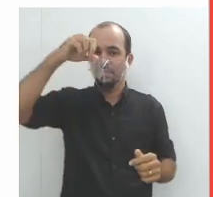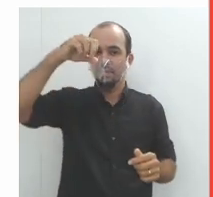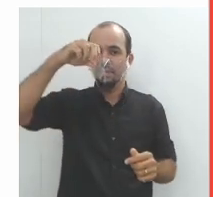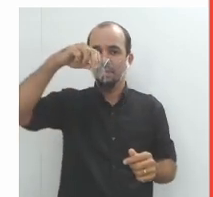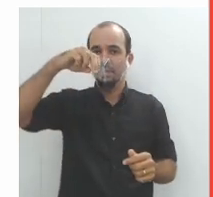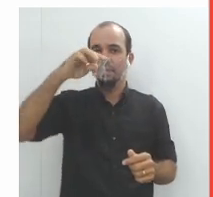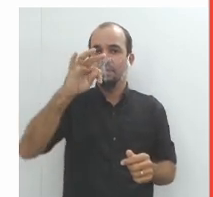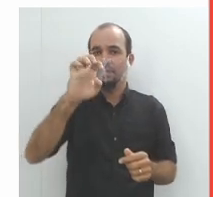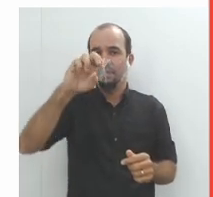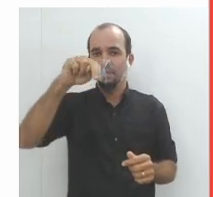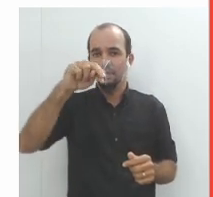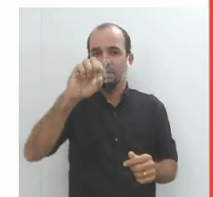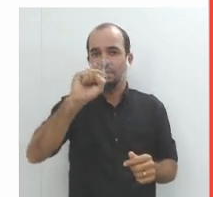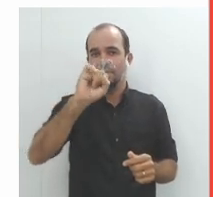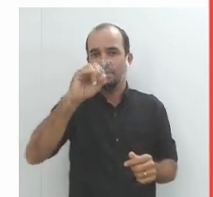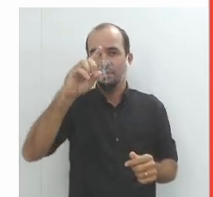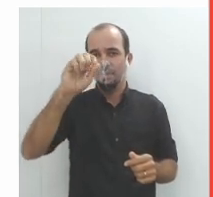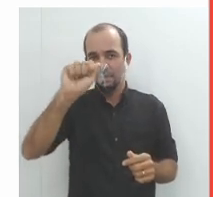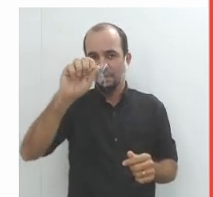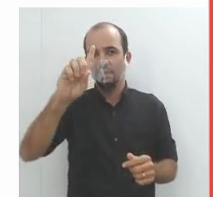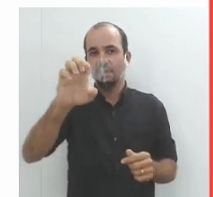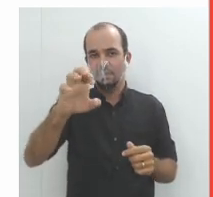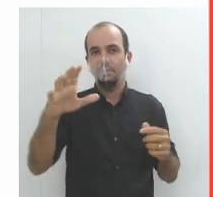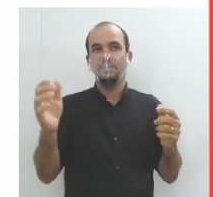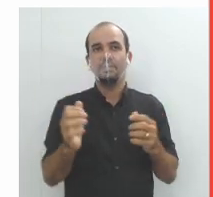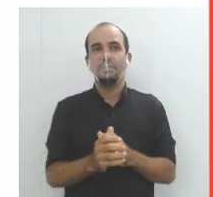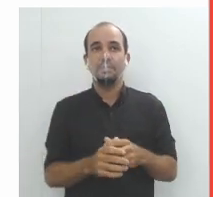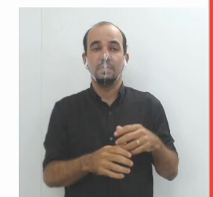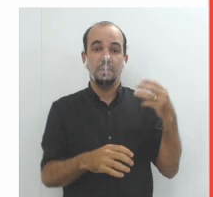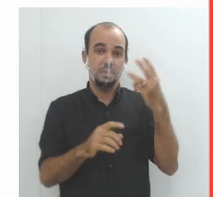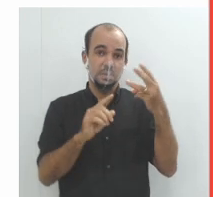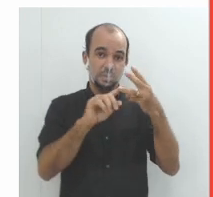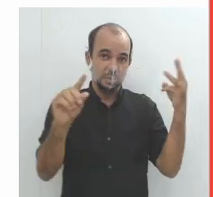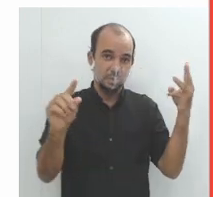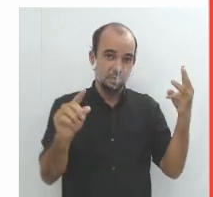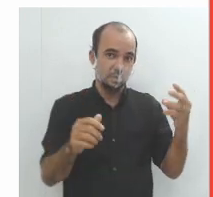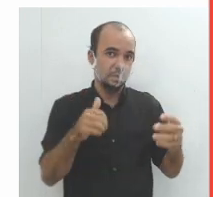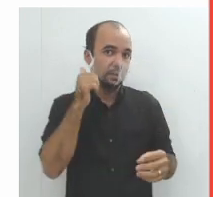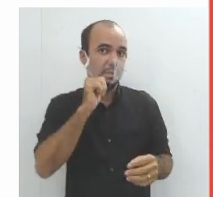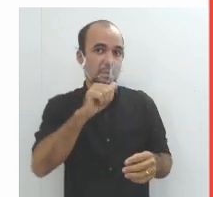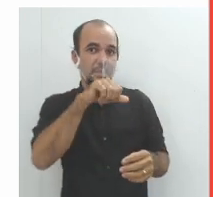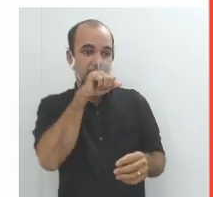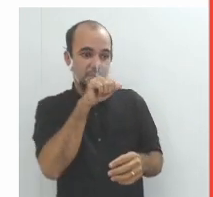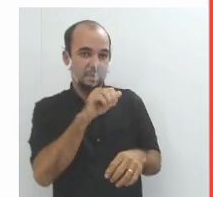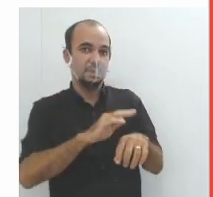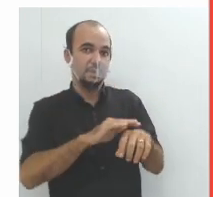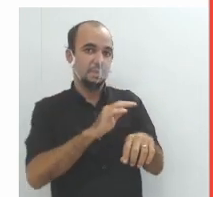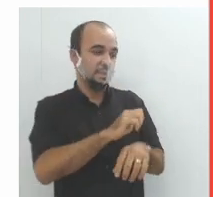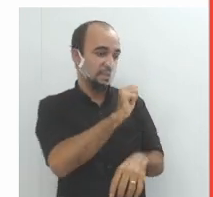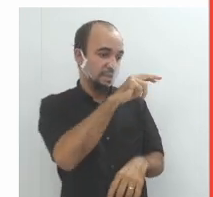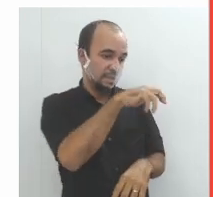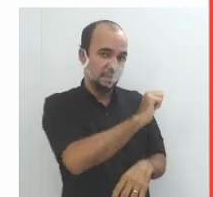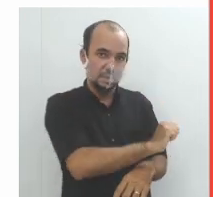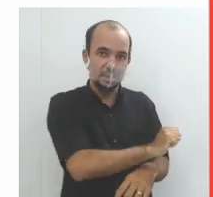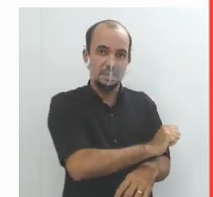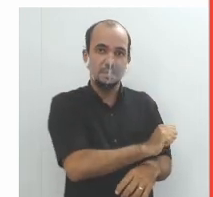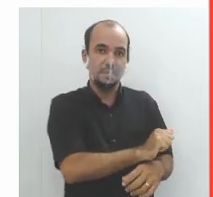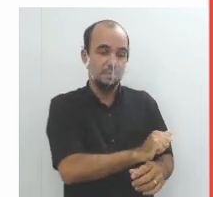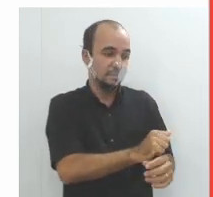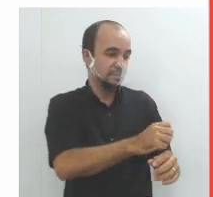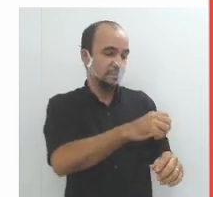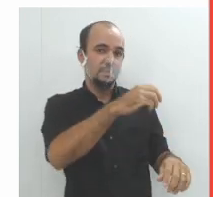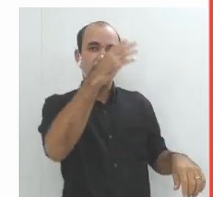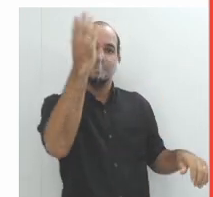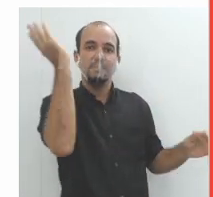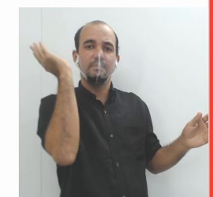de Ana matou a barata. No fim, ela pôde... Como é que fica? Trocando no fim